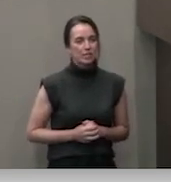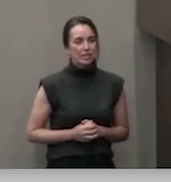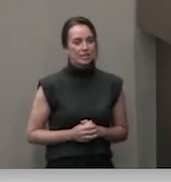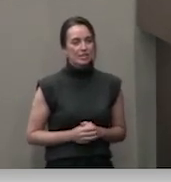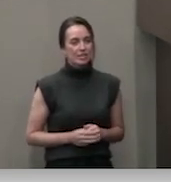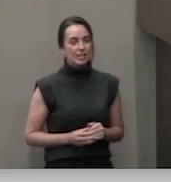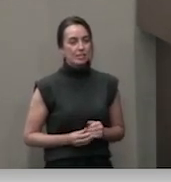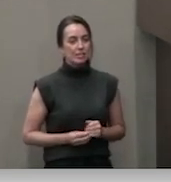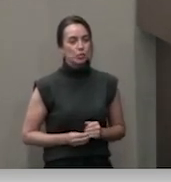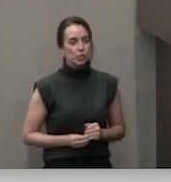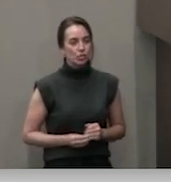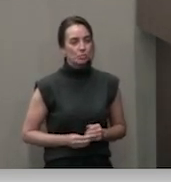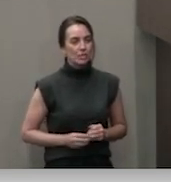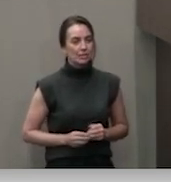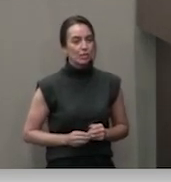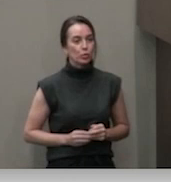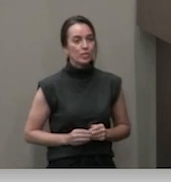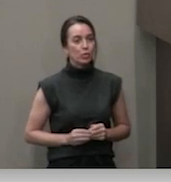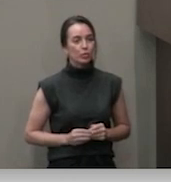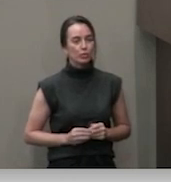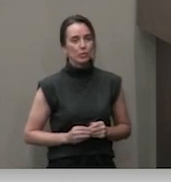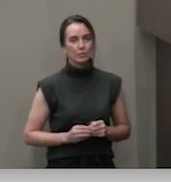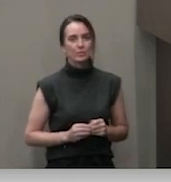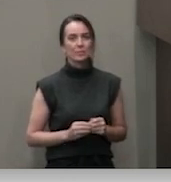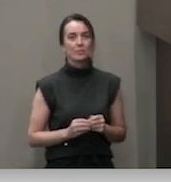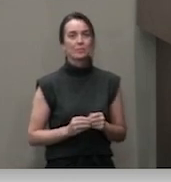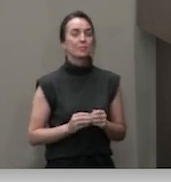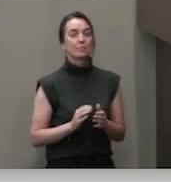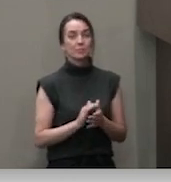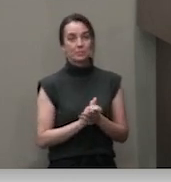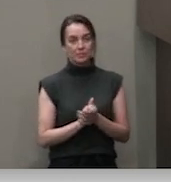Carvalho cara Presidente Janaína mesa diretora caro zedis